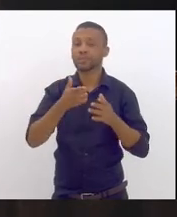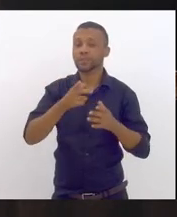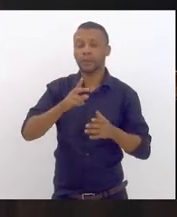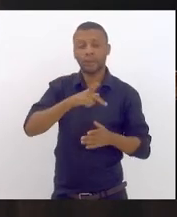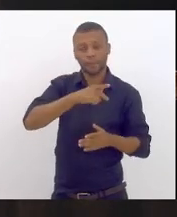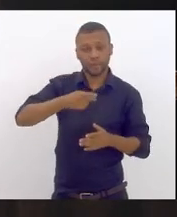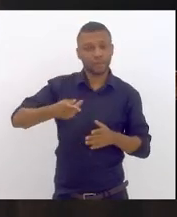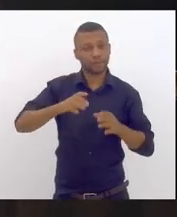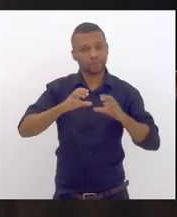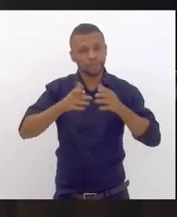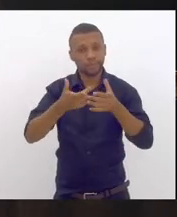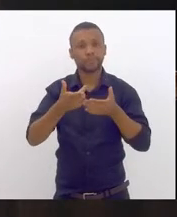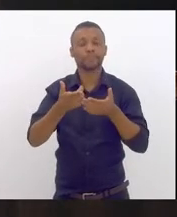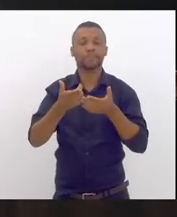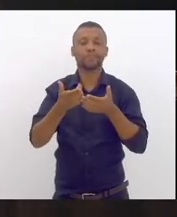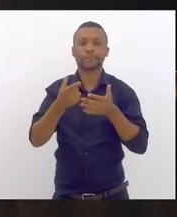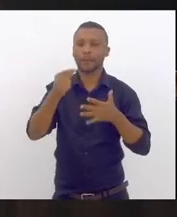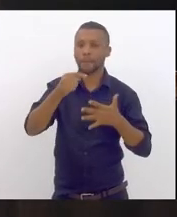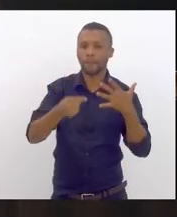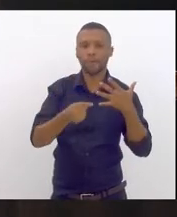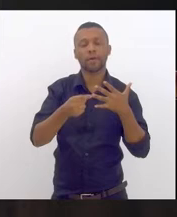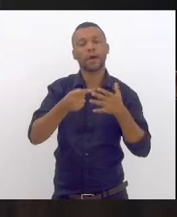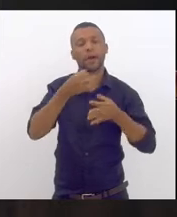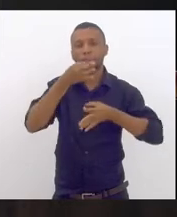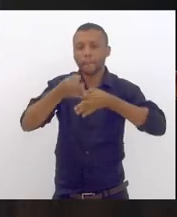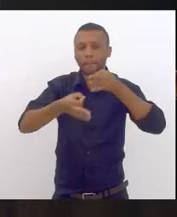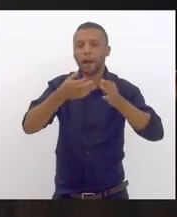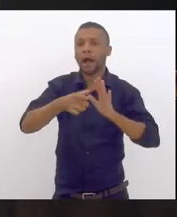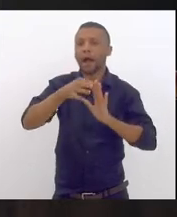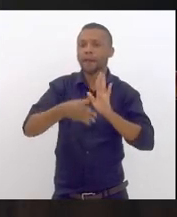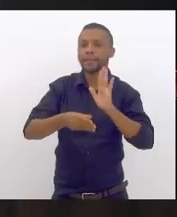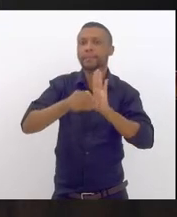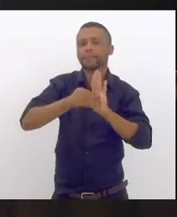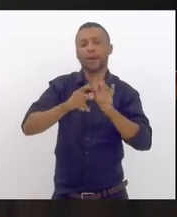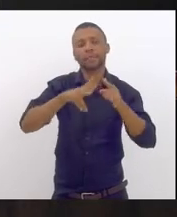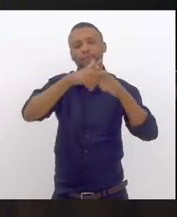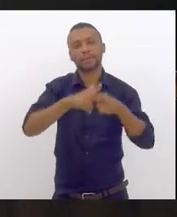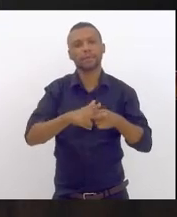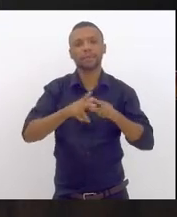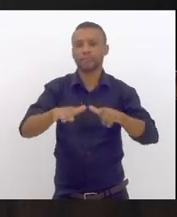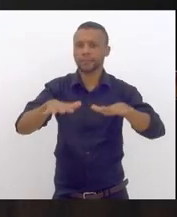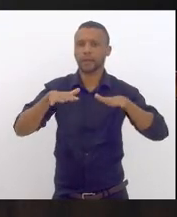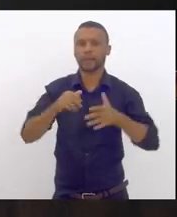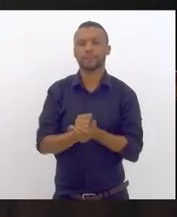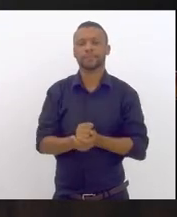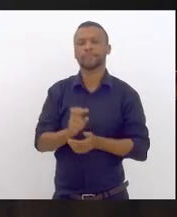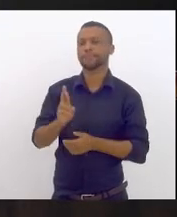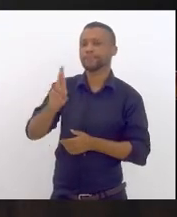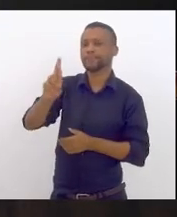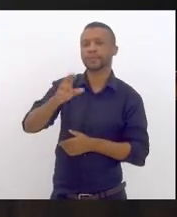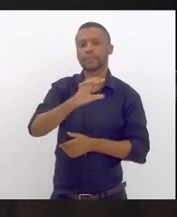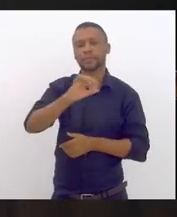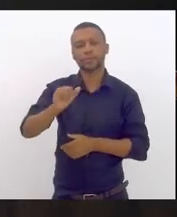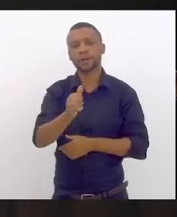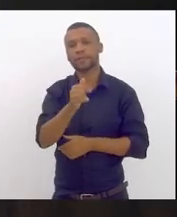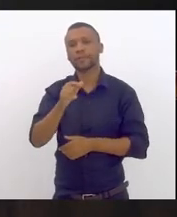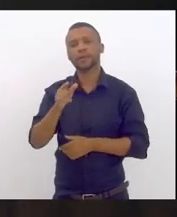Orçamento, Fiscalização Financeira e Controle, as emendas de plenário. Para emitir parecer pela Comissão de Constituição e Justiça,